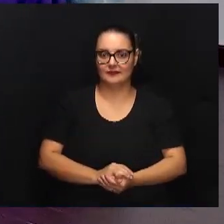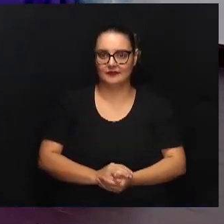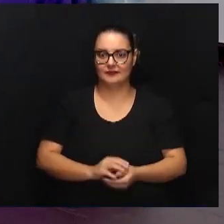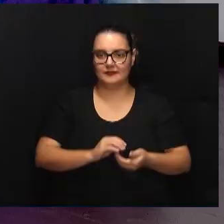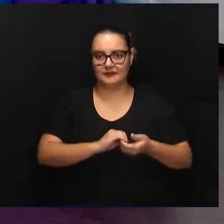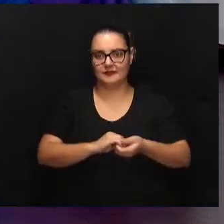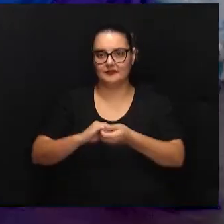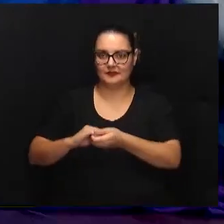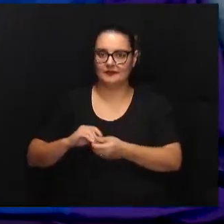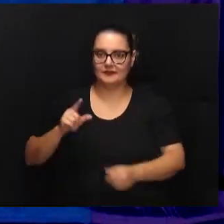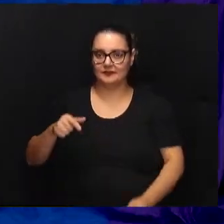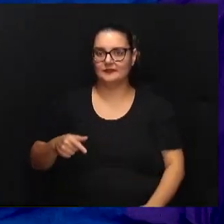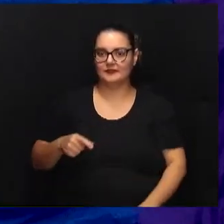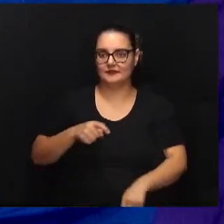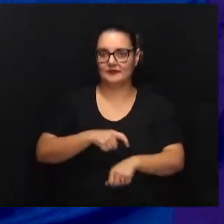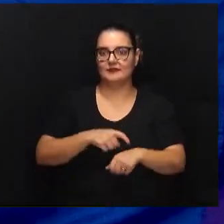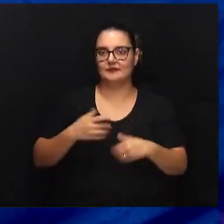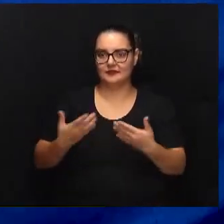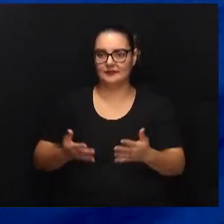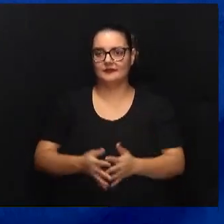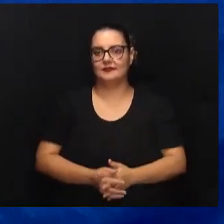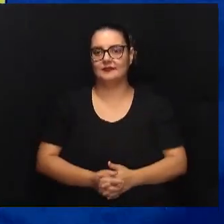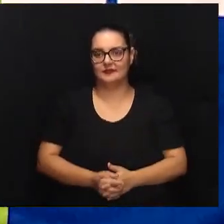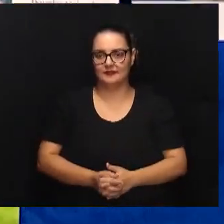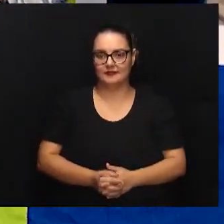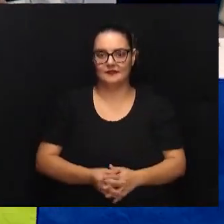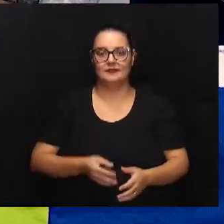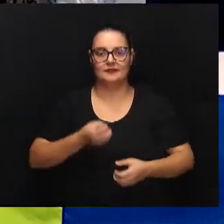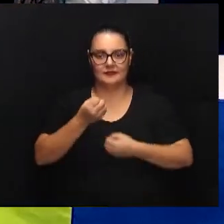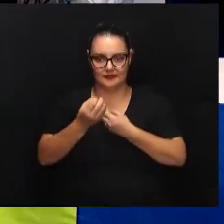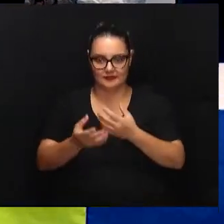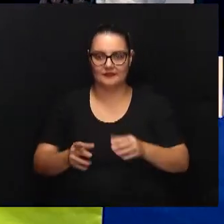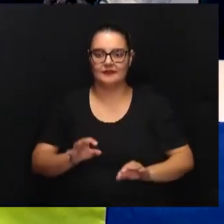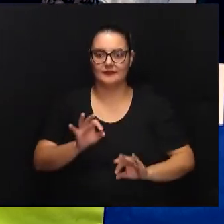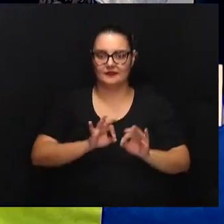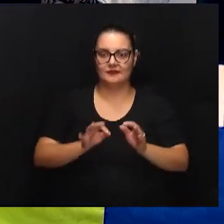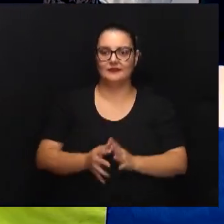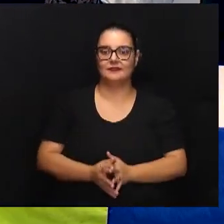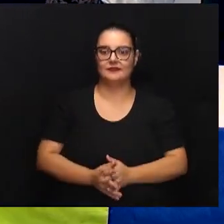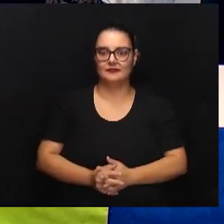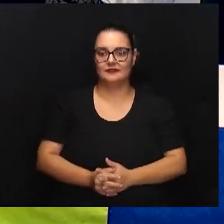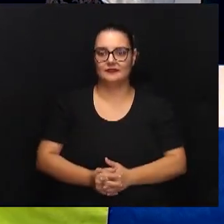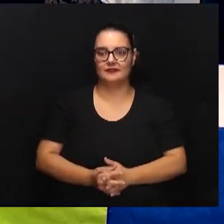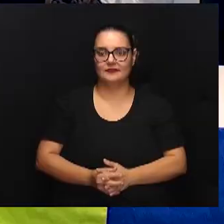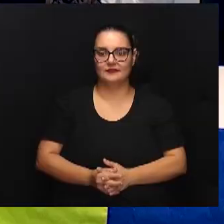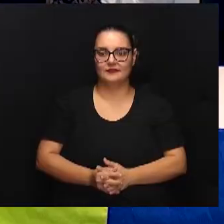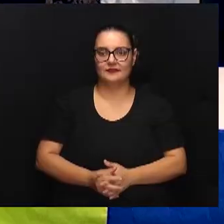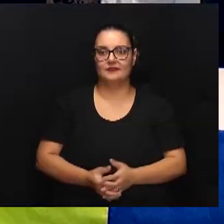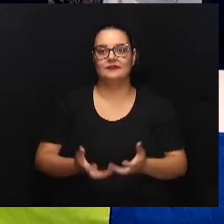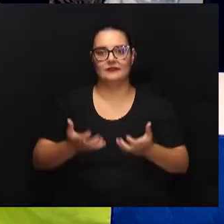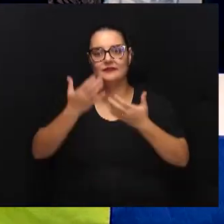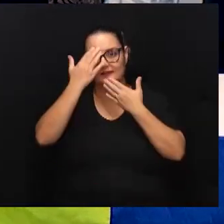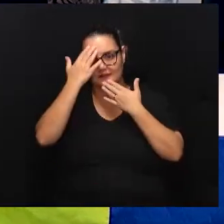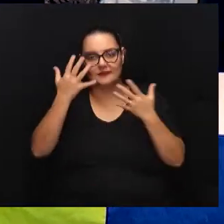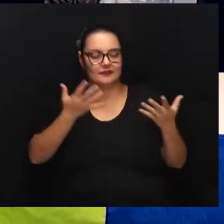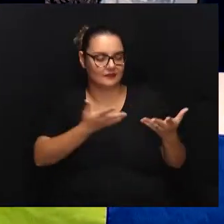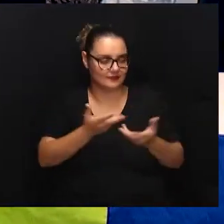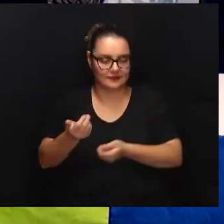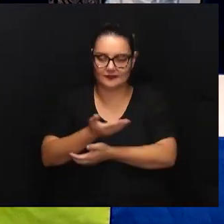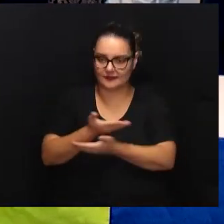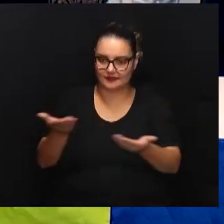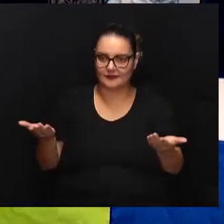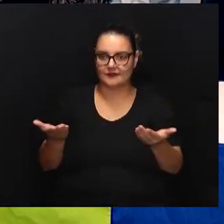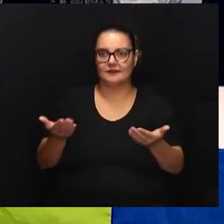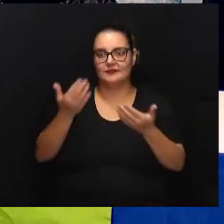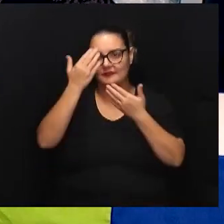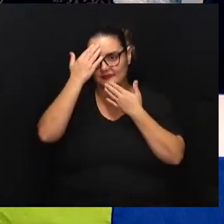essa parceria. É uma breve saudação, depois eu acho que a gente vai ter um momento de falar mais no projeto e tudo mais. Mas, então, quero